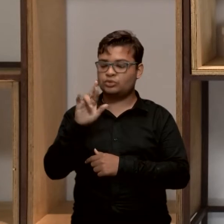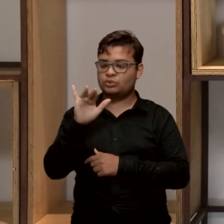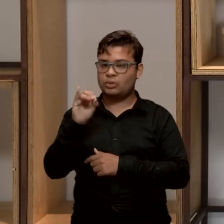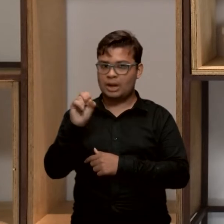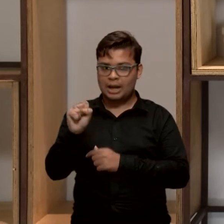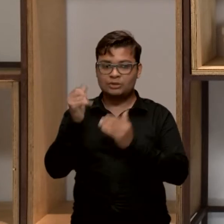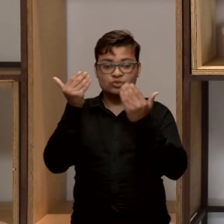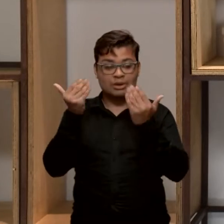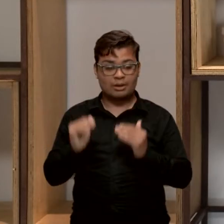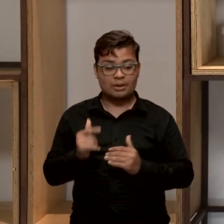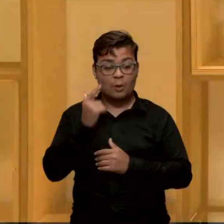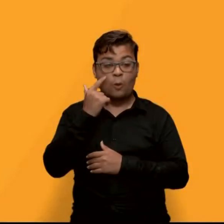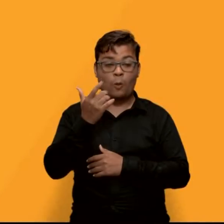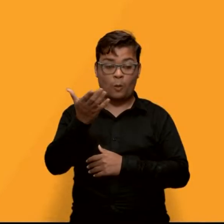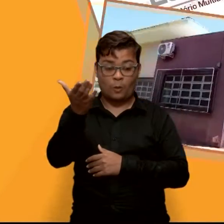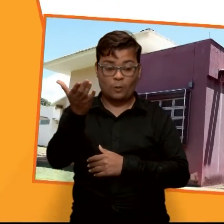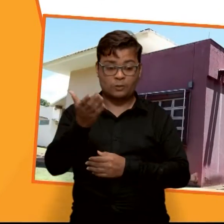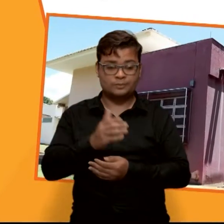Análises. Rodou.